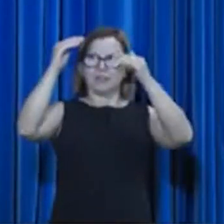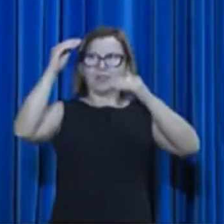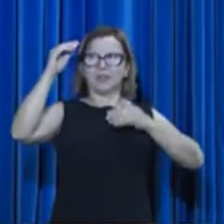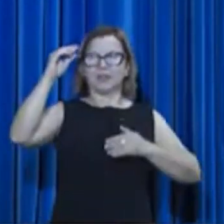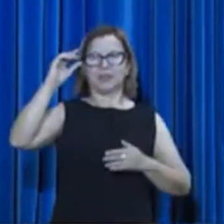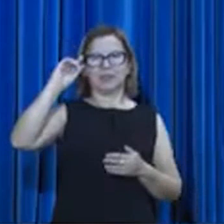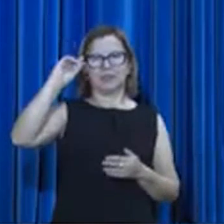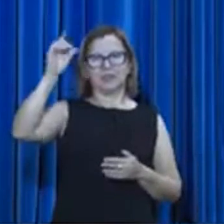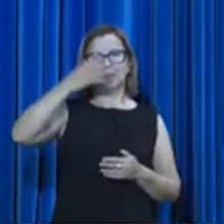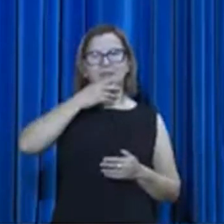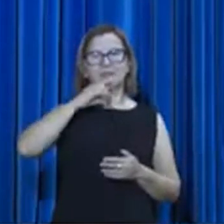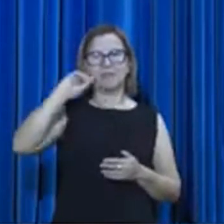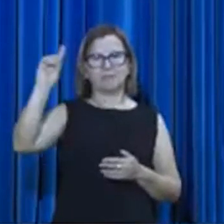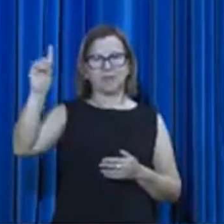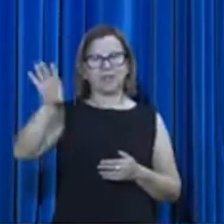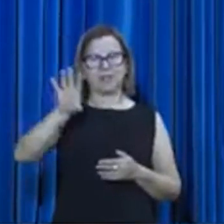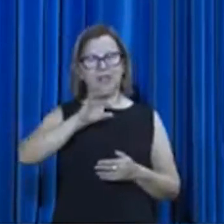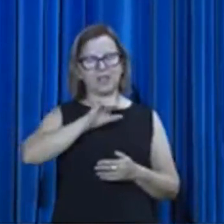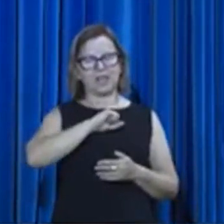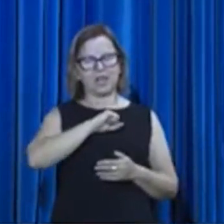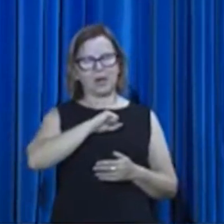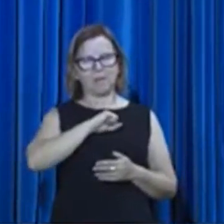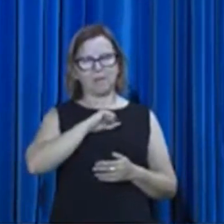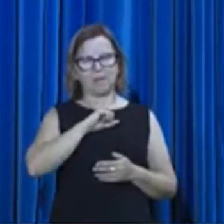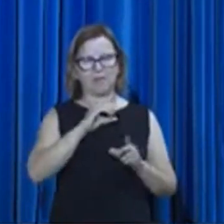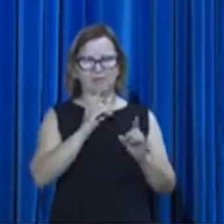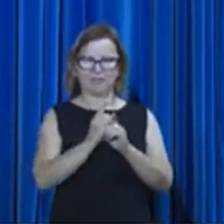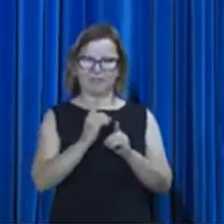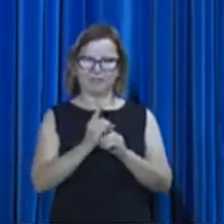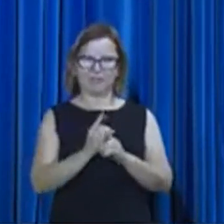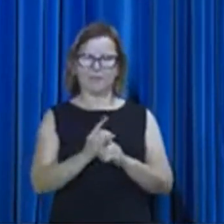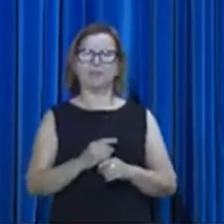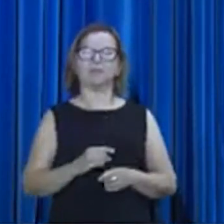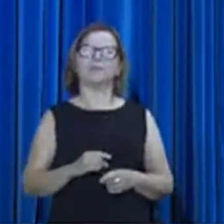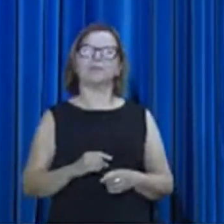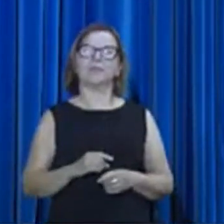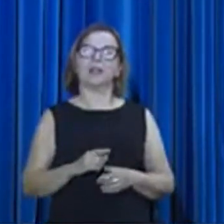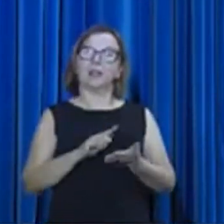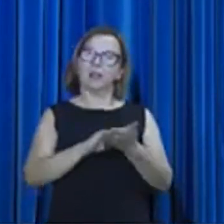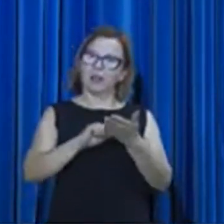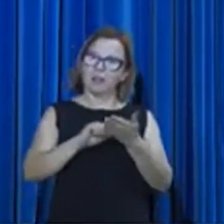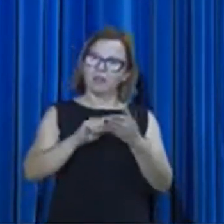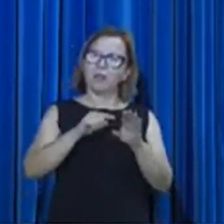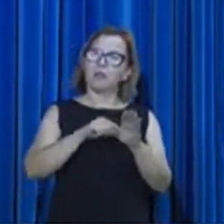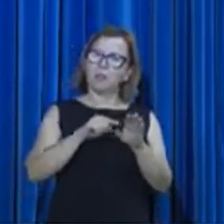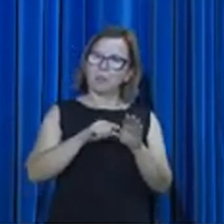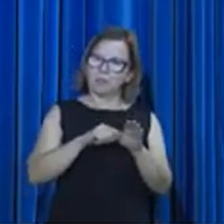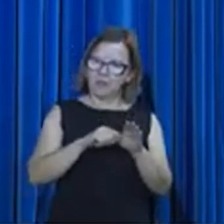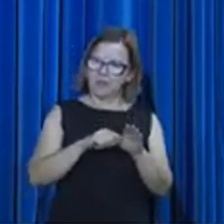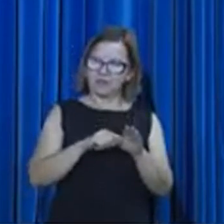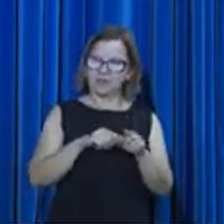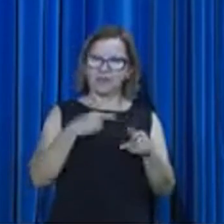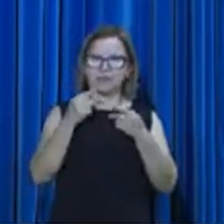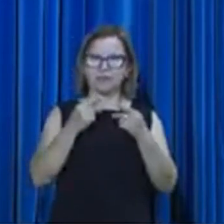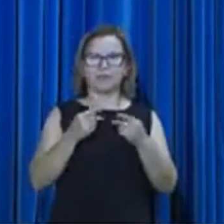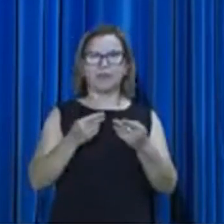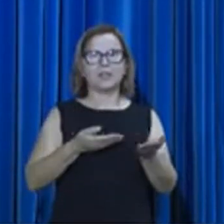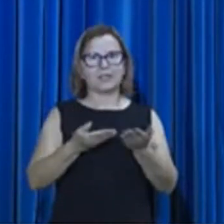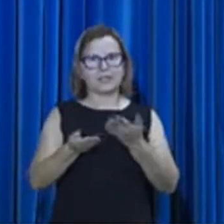seus. Ele se dobrou para lavar os pés e disse com isso que servir é questão de natureza